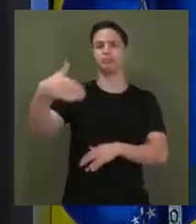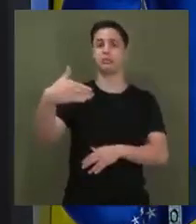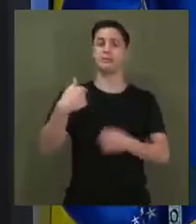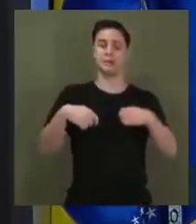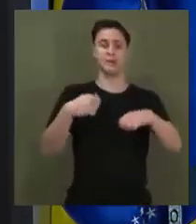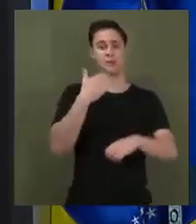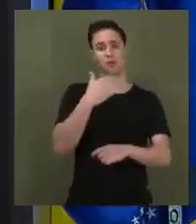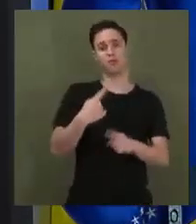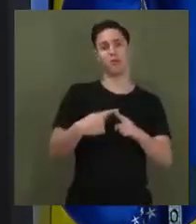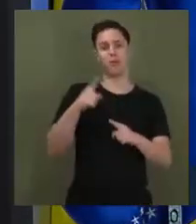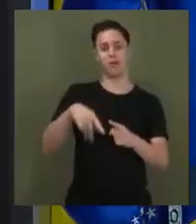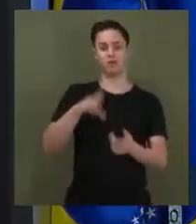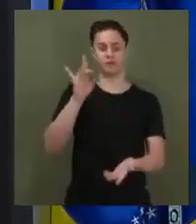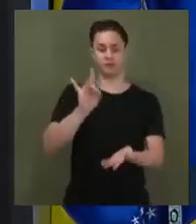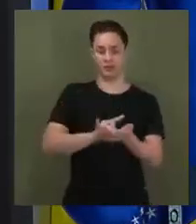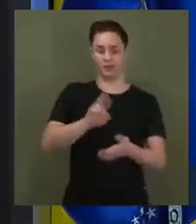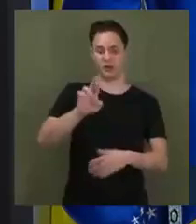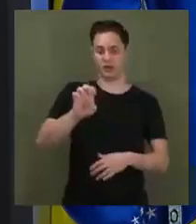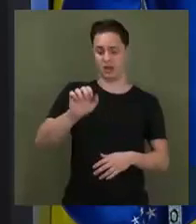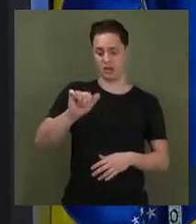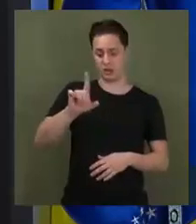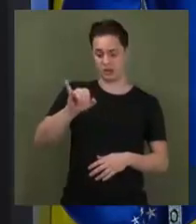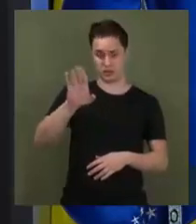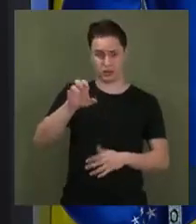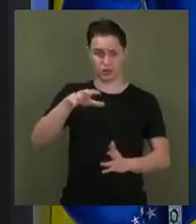é realidade mundial.